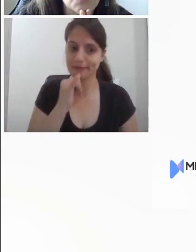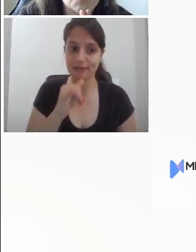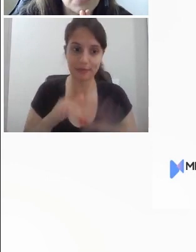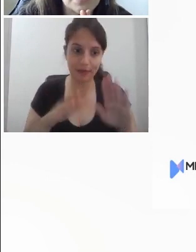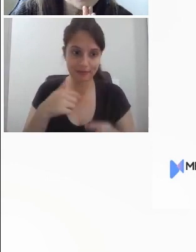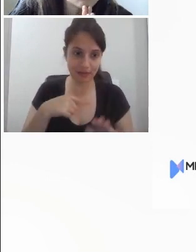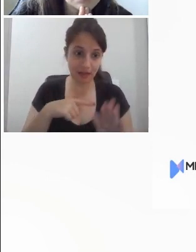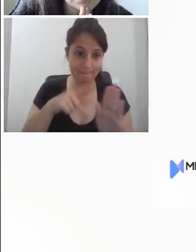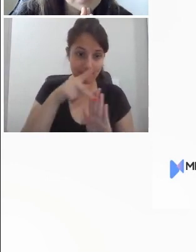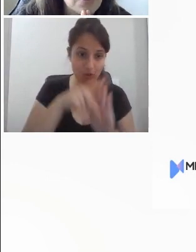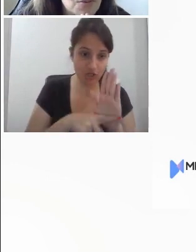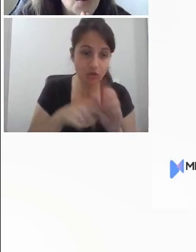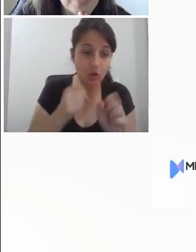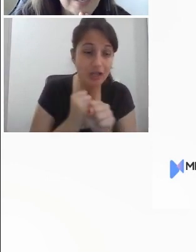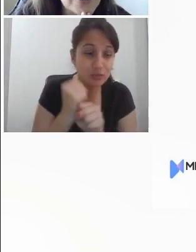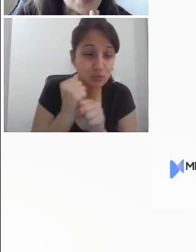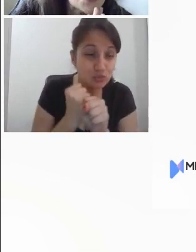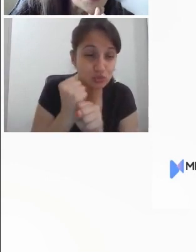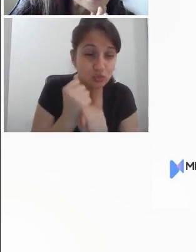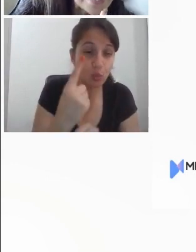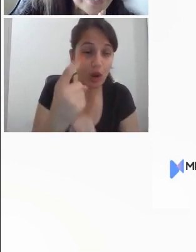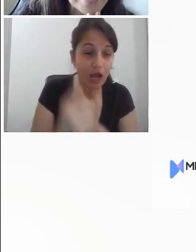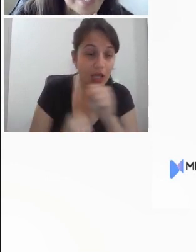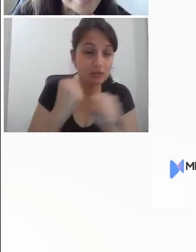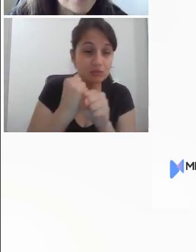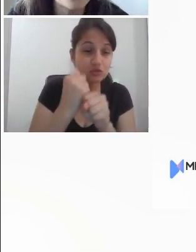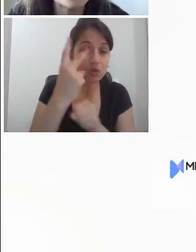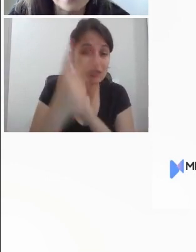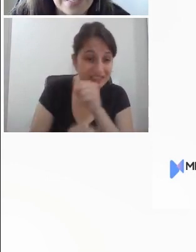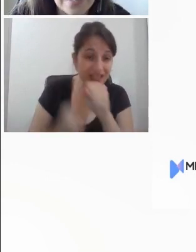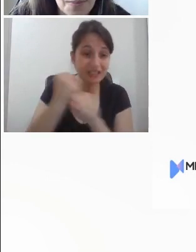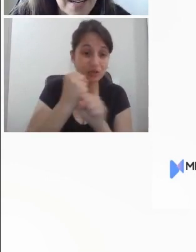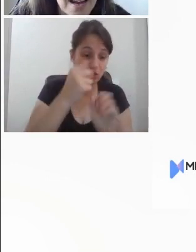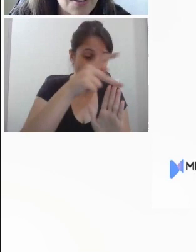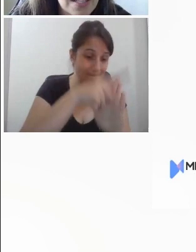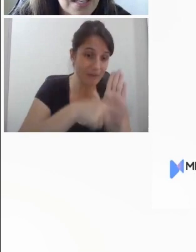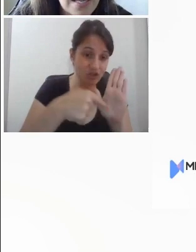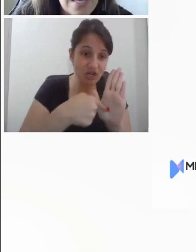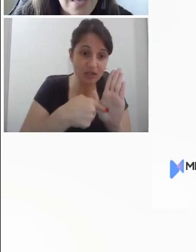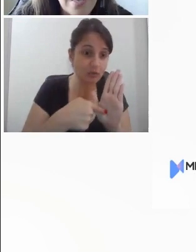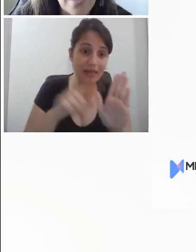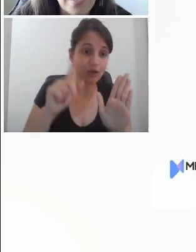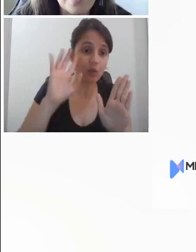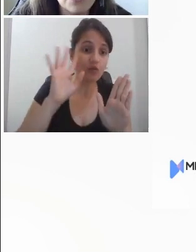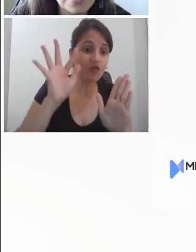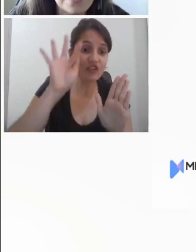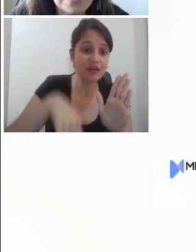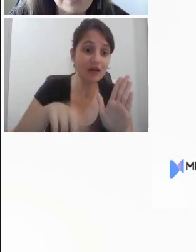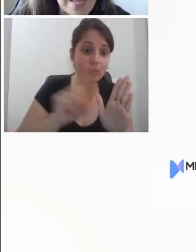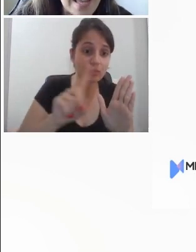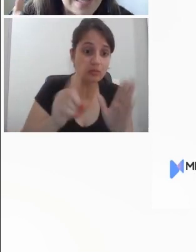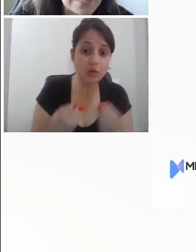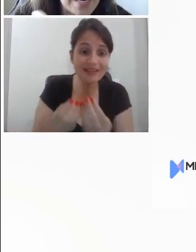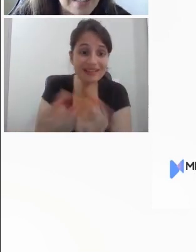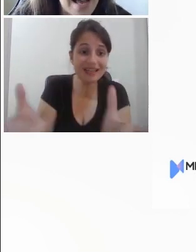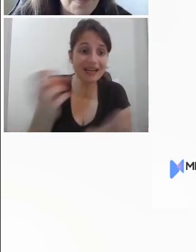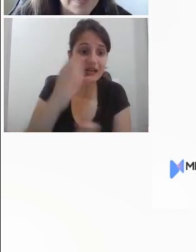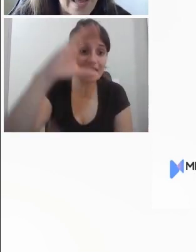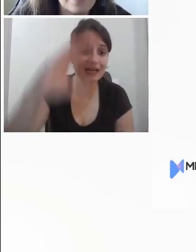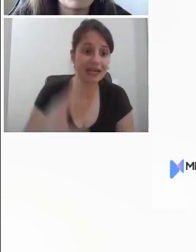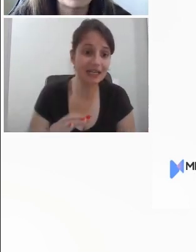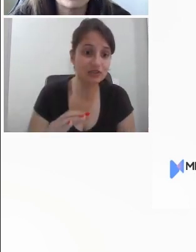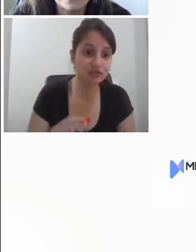eles duram anos um ano 2 anos e eles não são entregues ao mercado eh e muitas vezes vem aquela